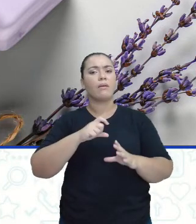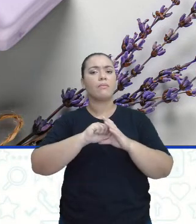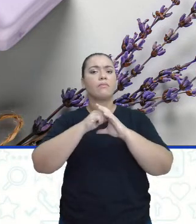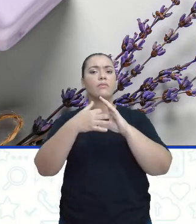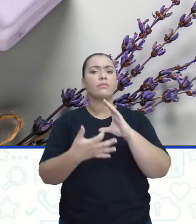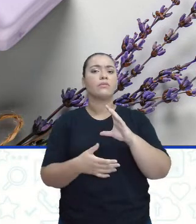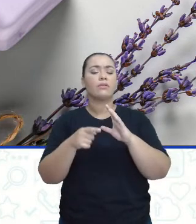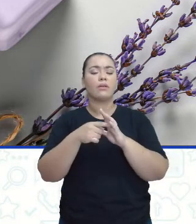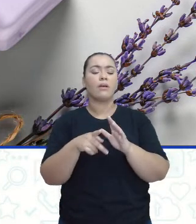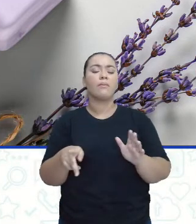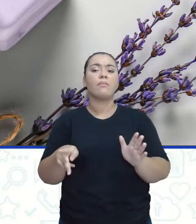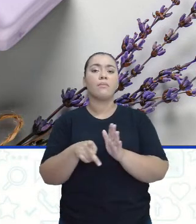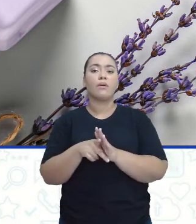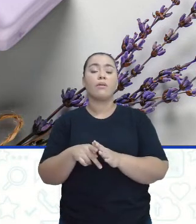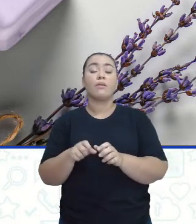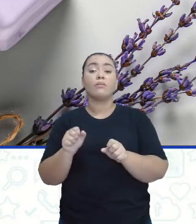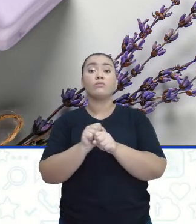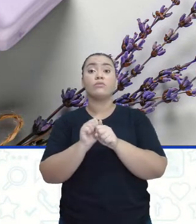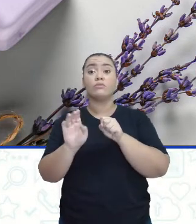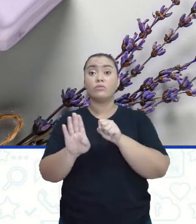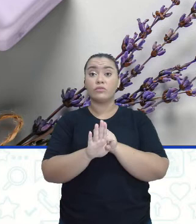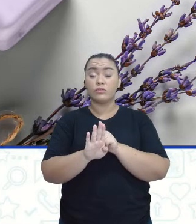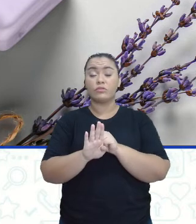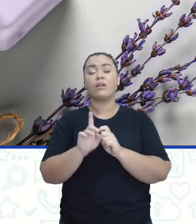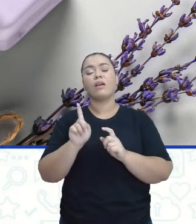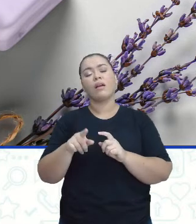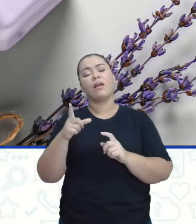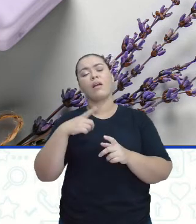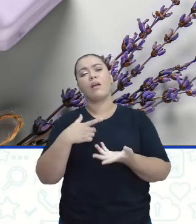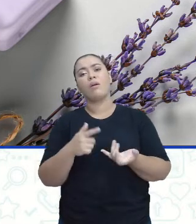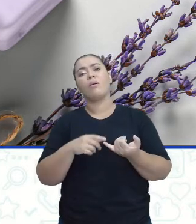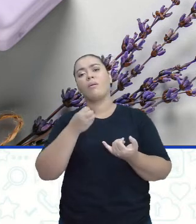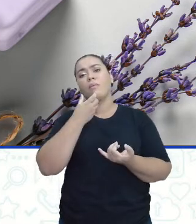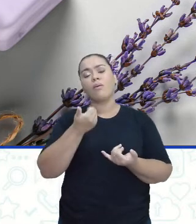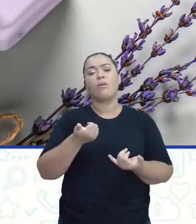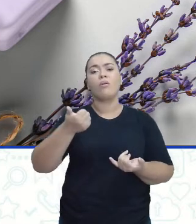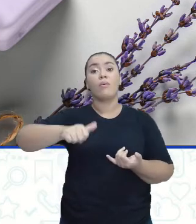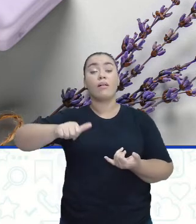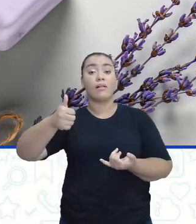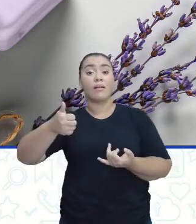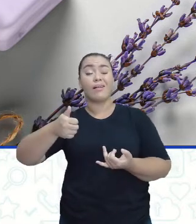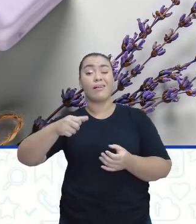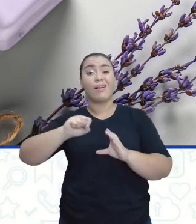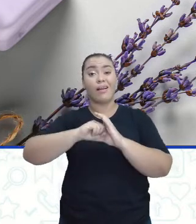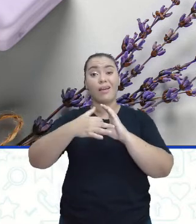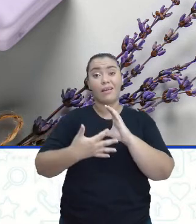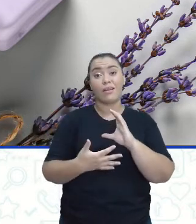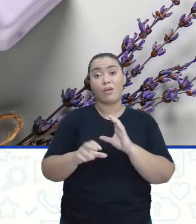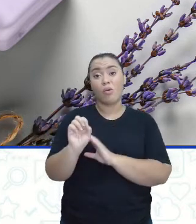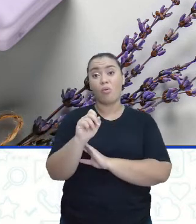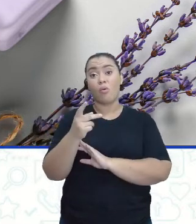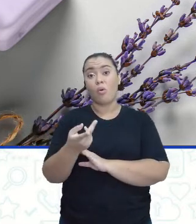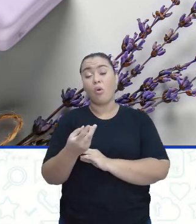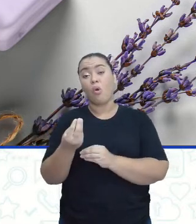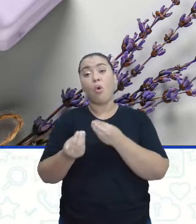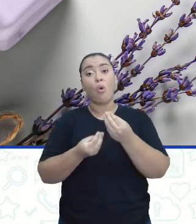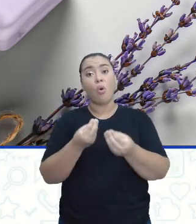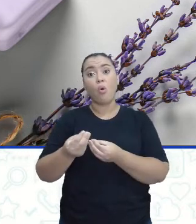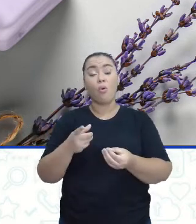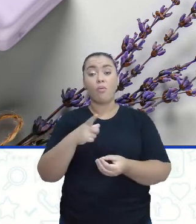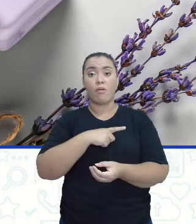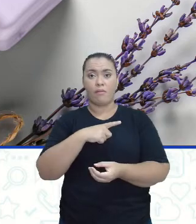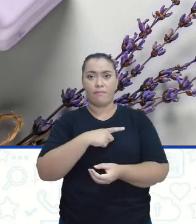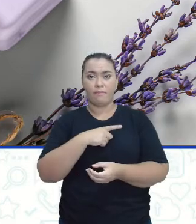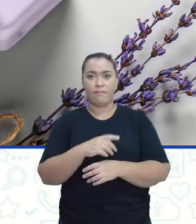um substantivo, atribuindo-lhe uma qualidade, uma característica, aspecto ou estado. E aí,